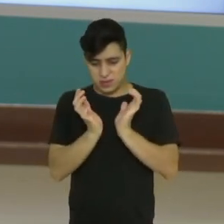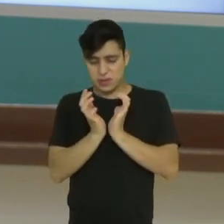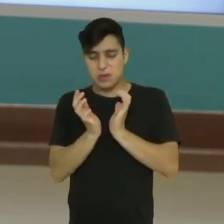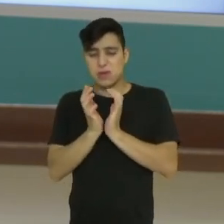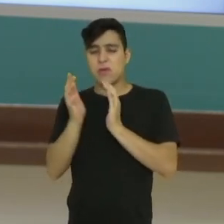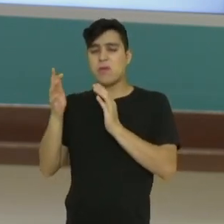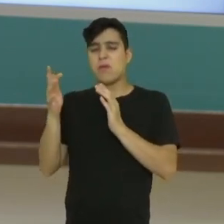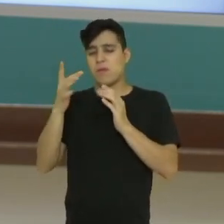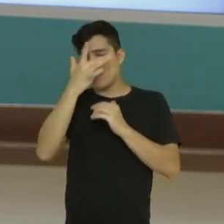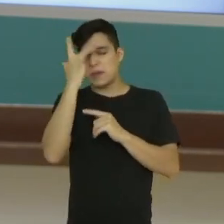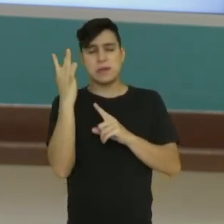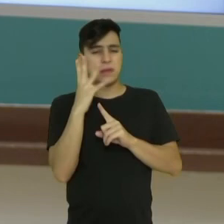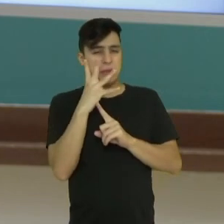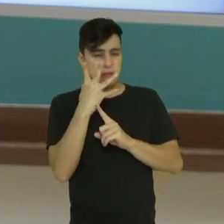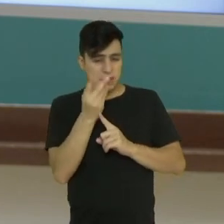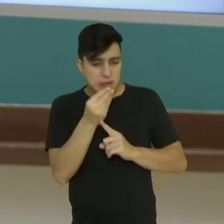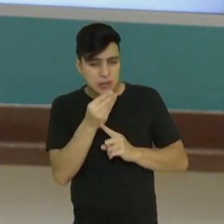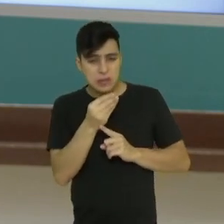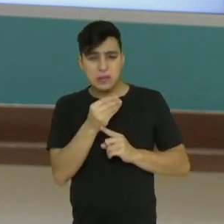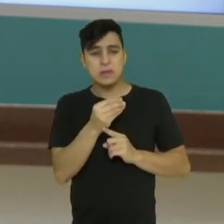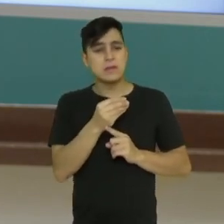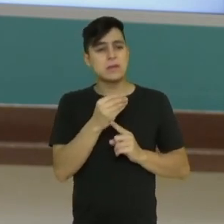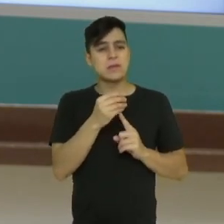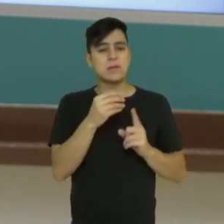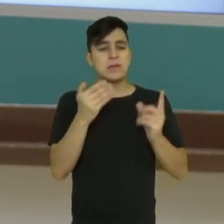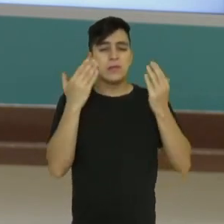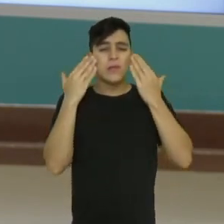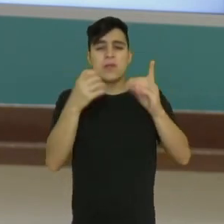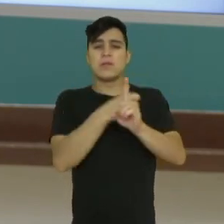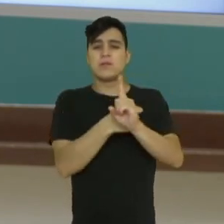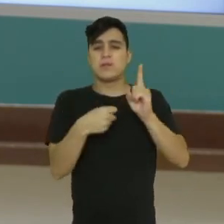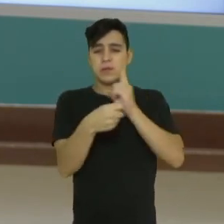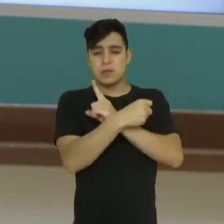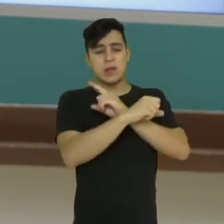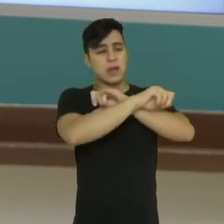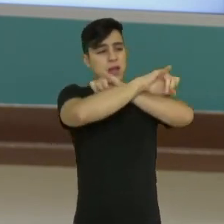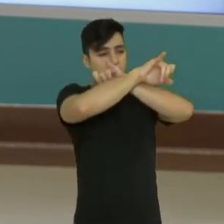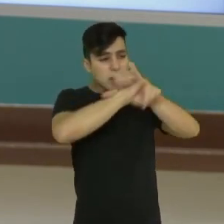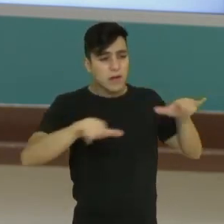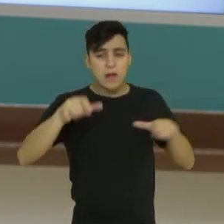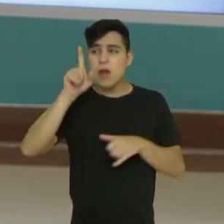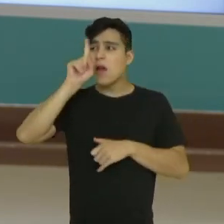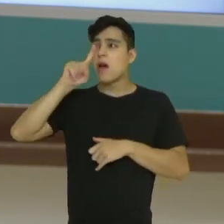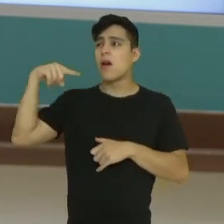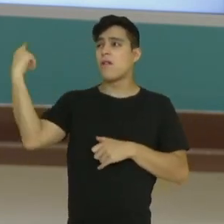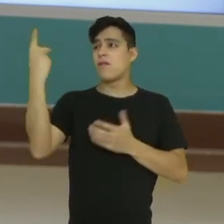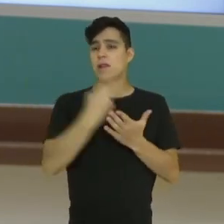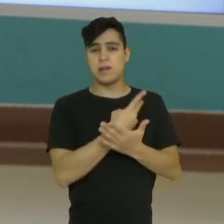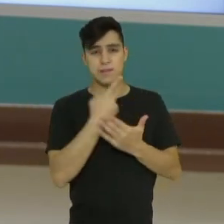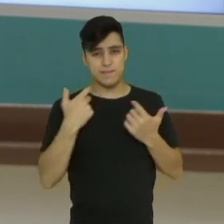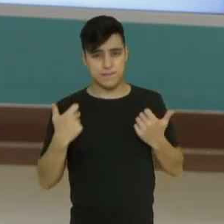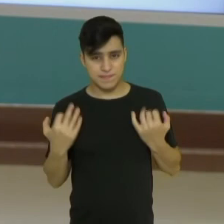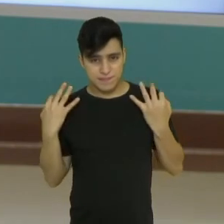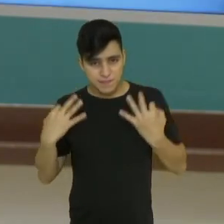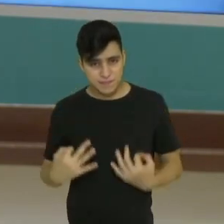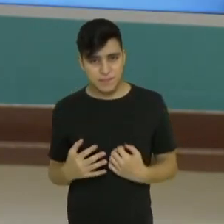no momento que os artistas eles ficam à frente da sociedade, alertando sobre os grandes erros que estão acontecendo. Certo,